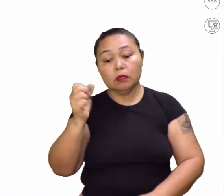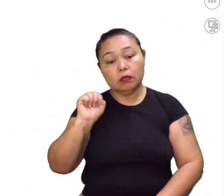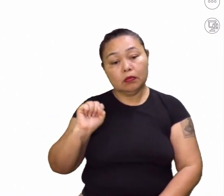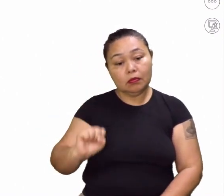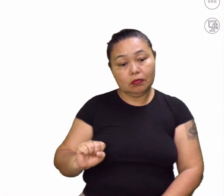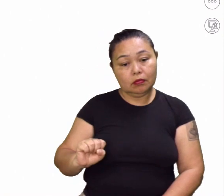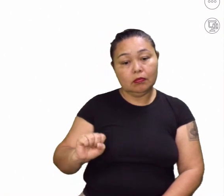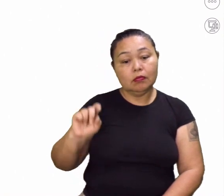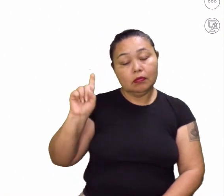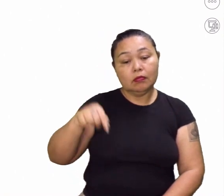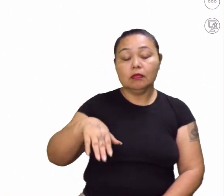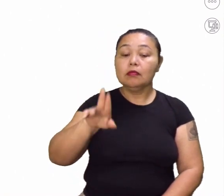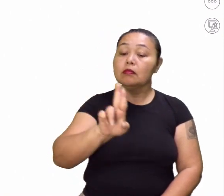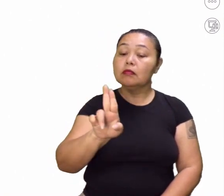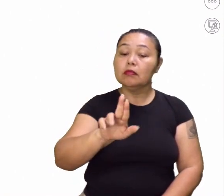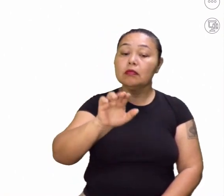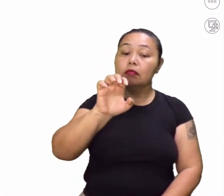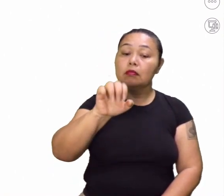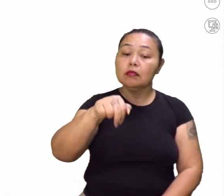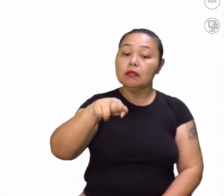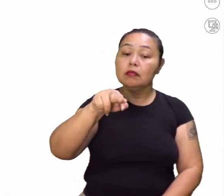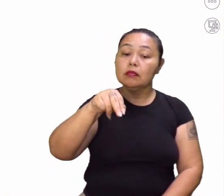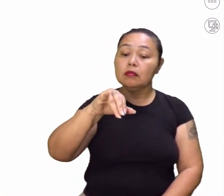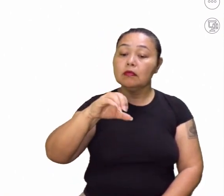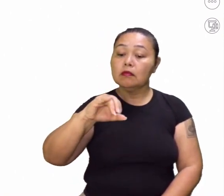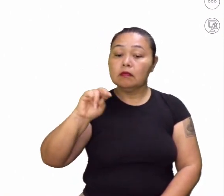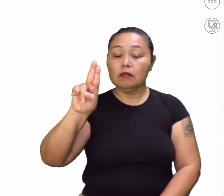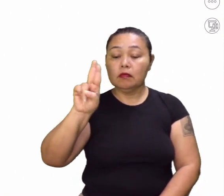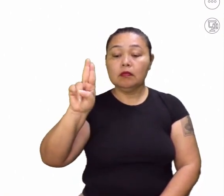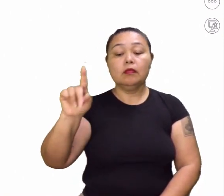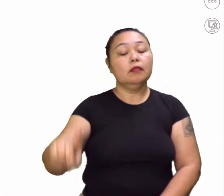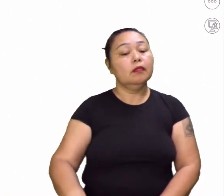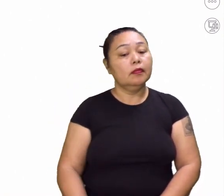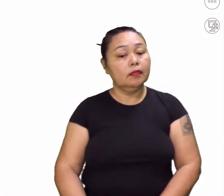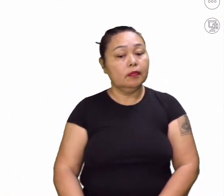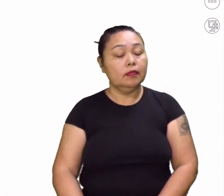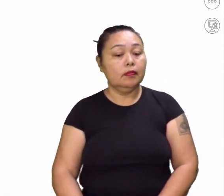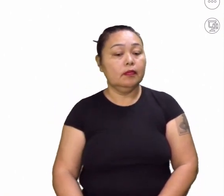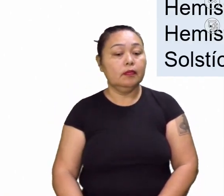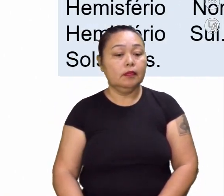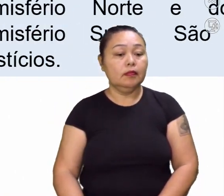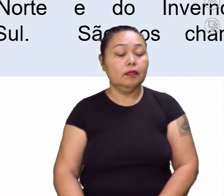sul. São chamados equinócios. Exato.